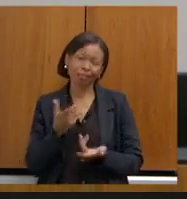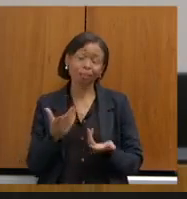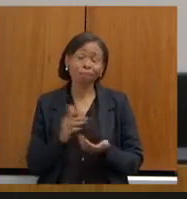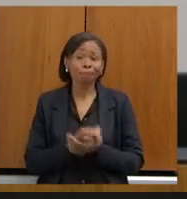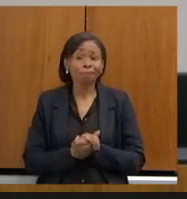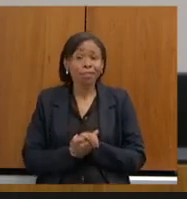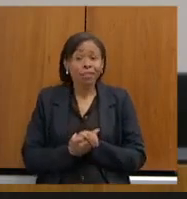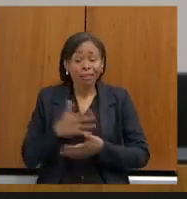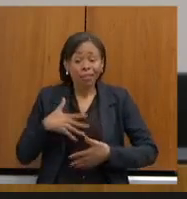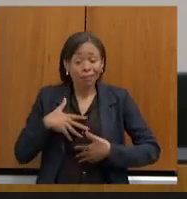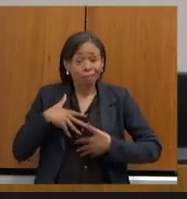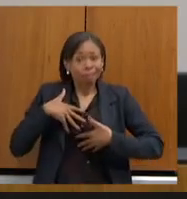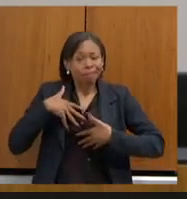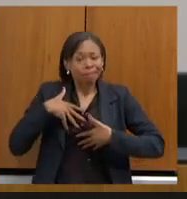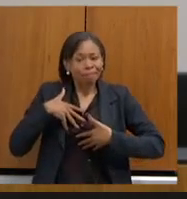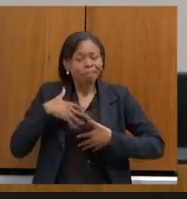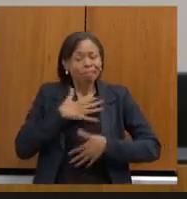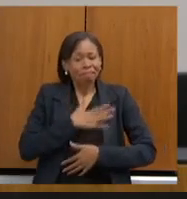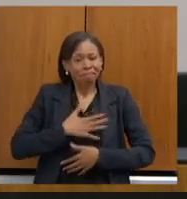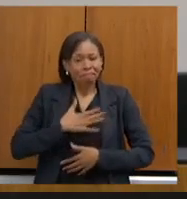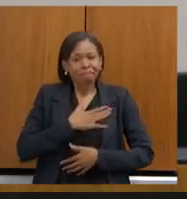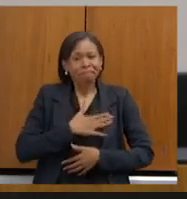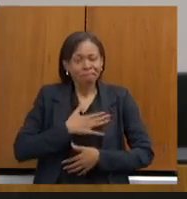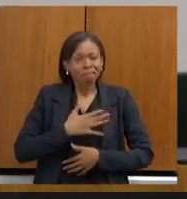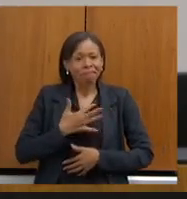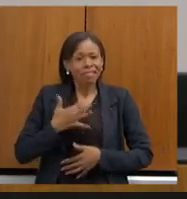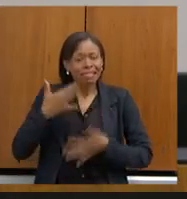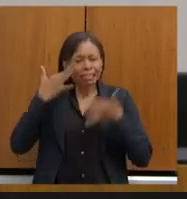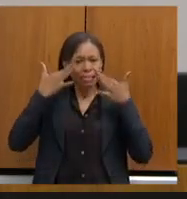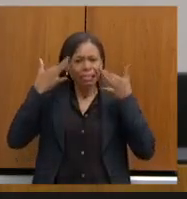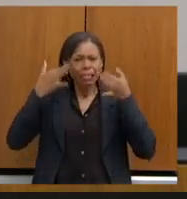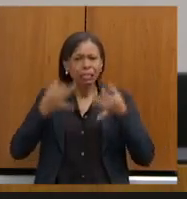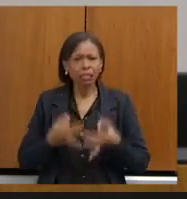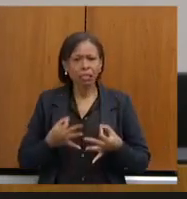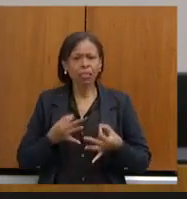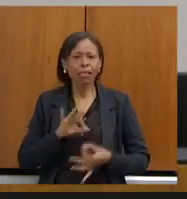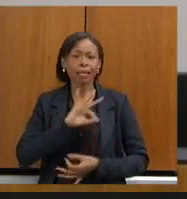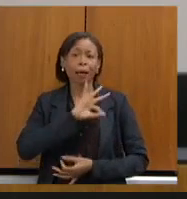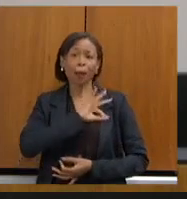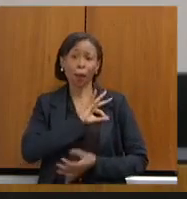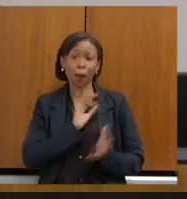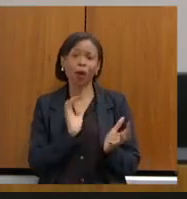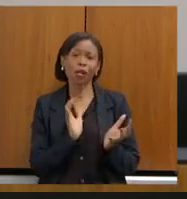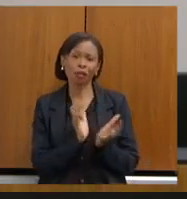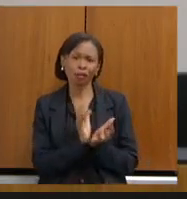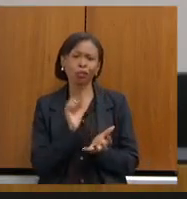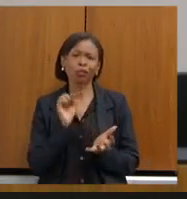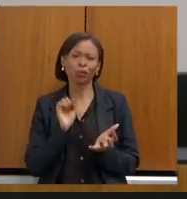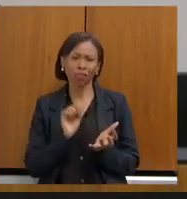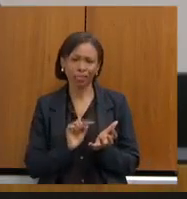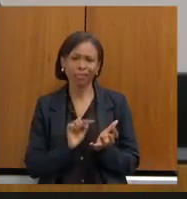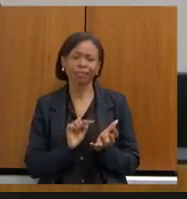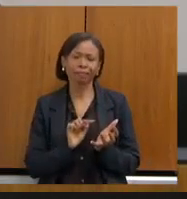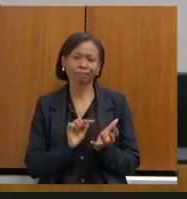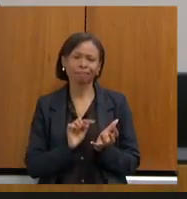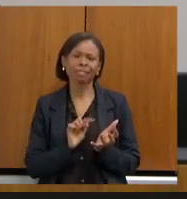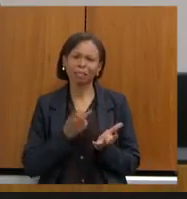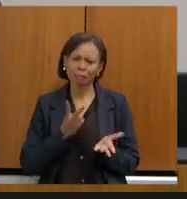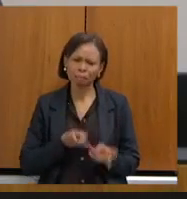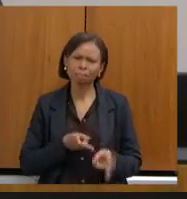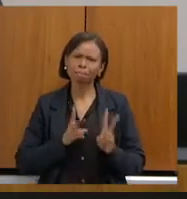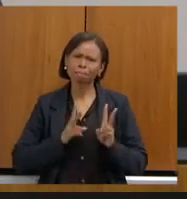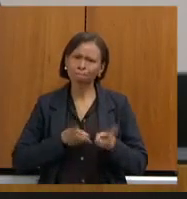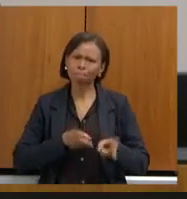demais isso nos dá a cada dia mais a certeza que a instituição caminha com todas as dificuldades